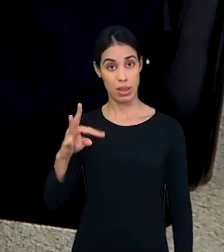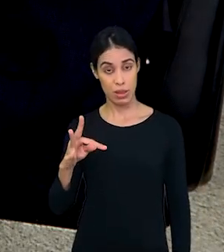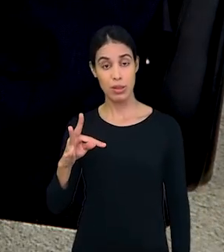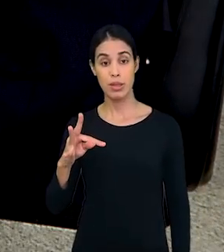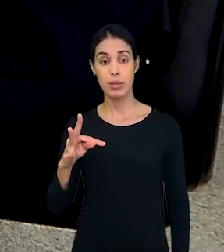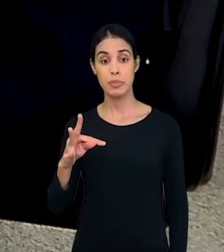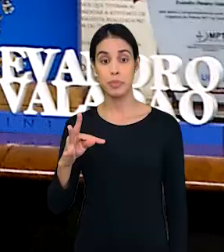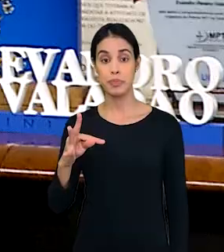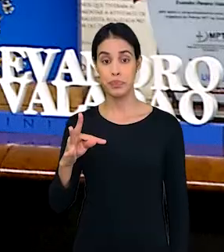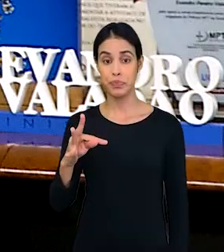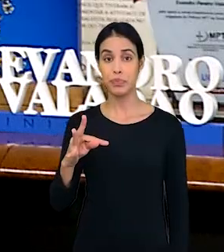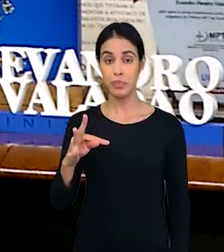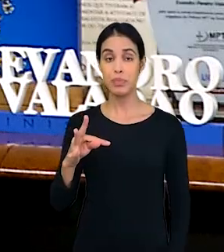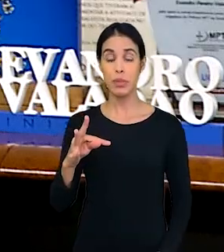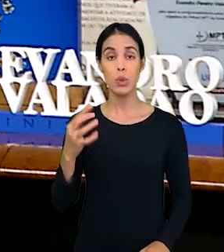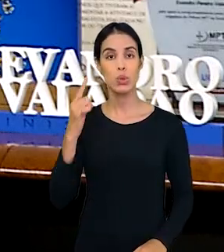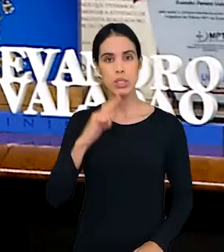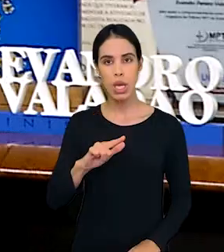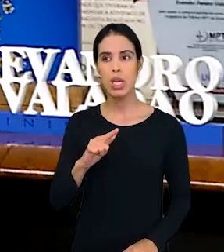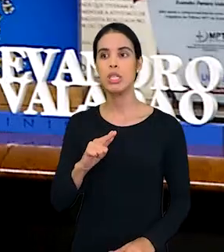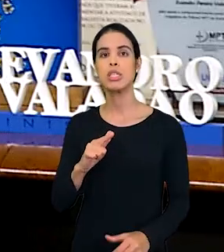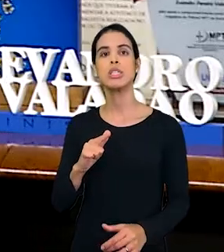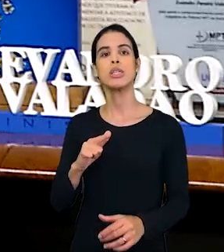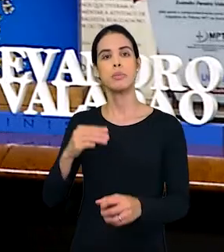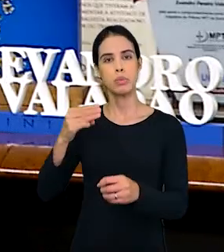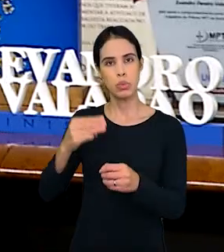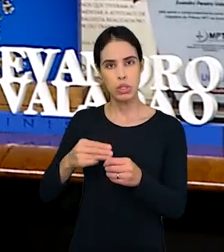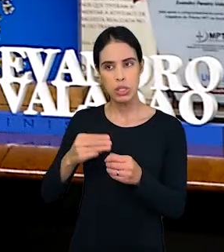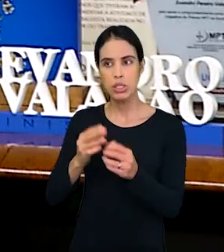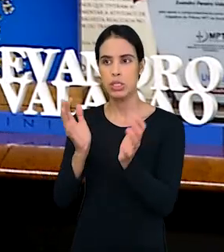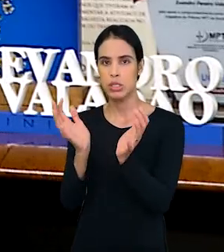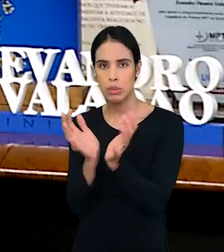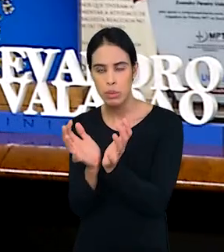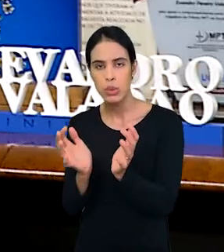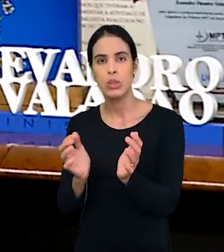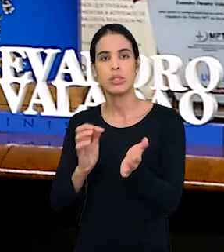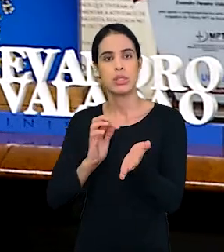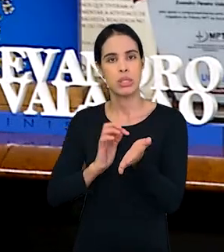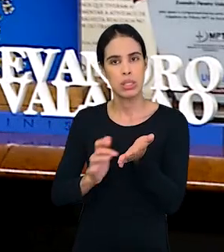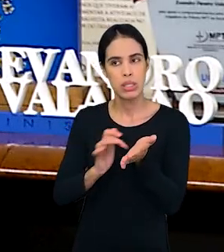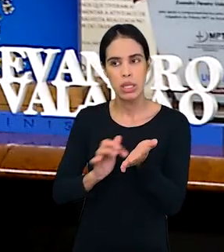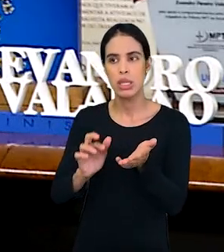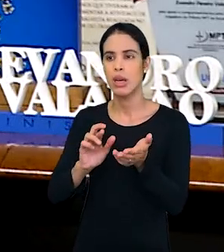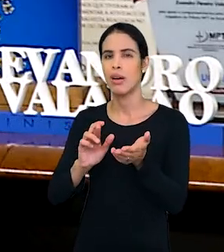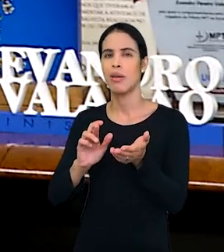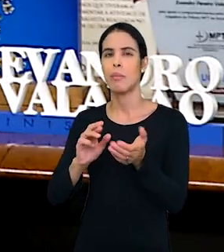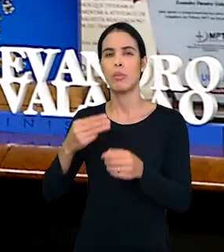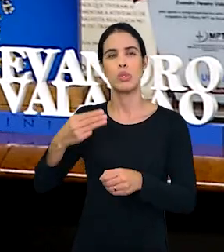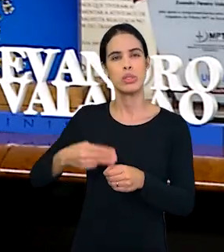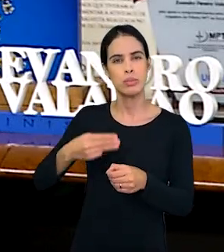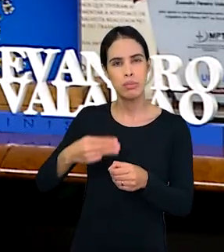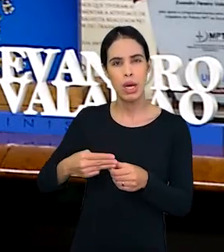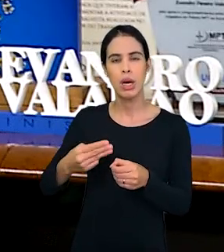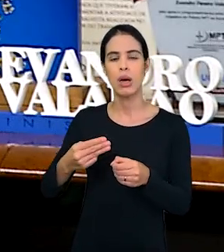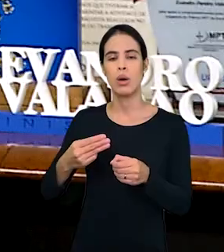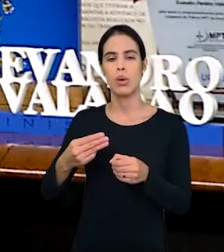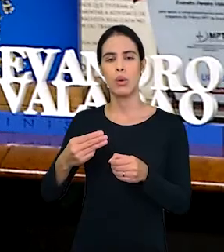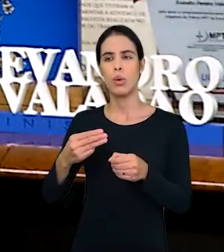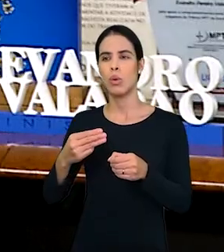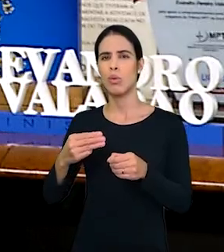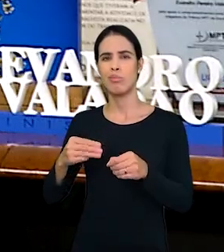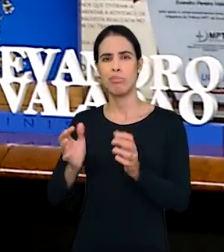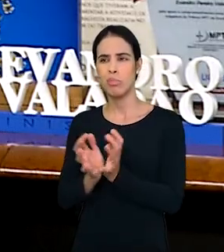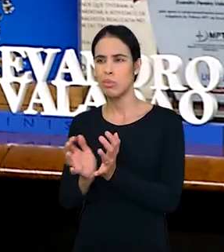Trabalho, né, as entidades municipais, as secretarias municipais de